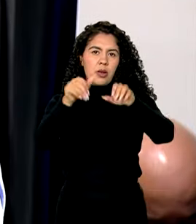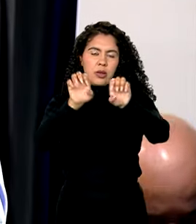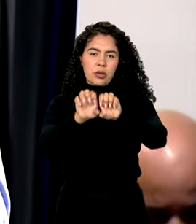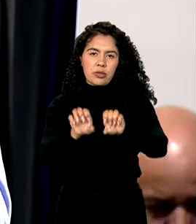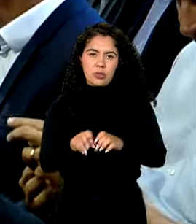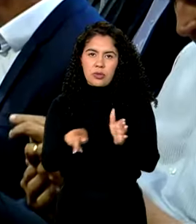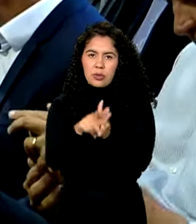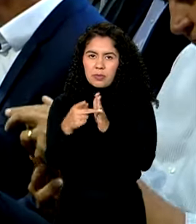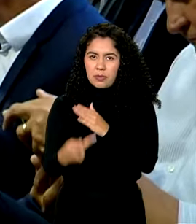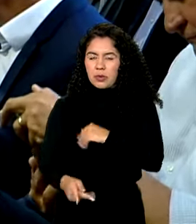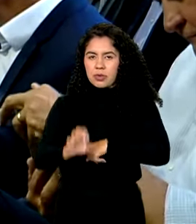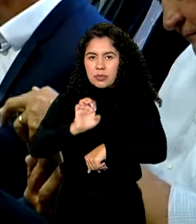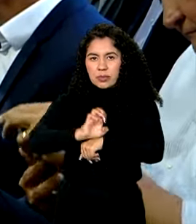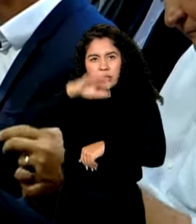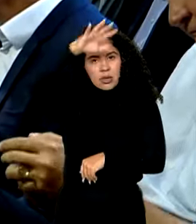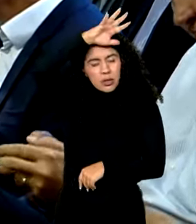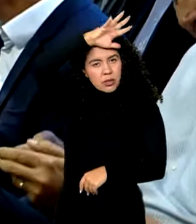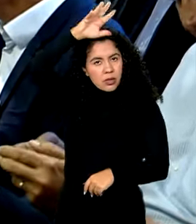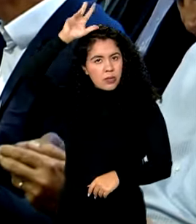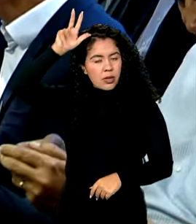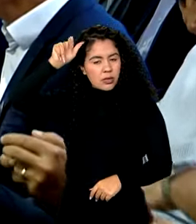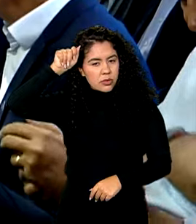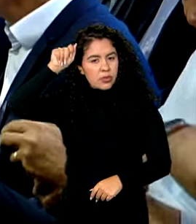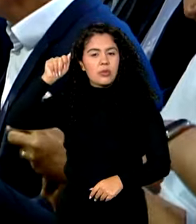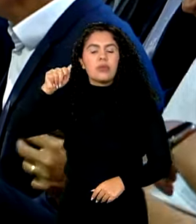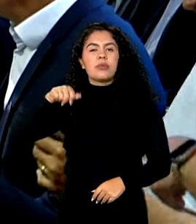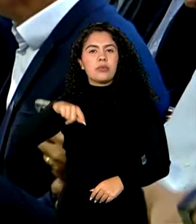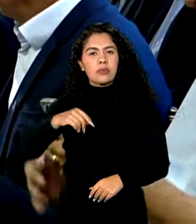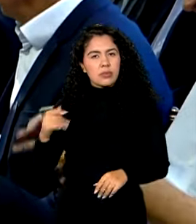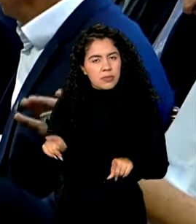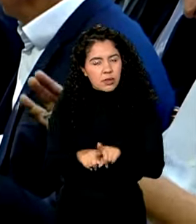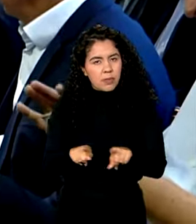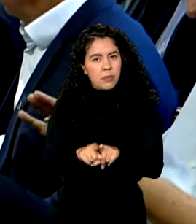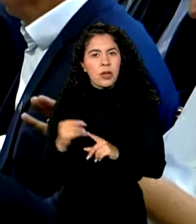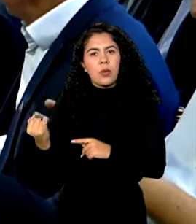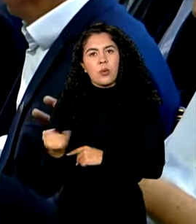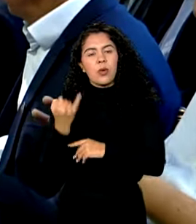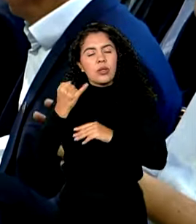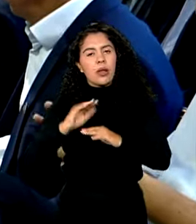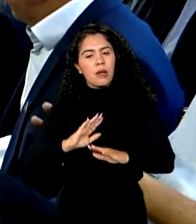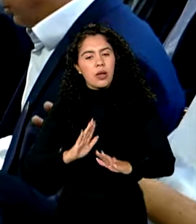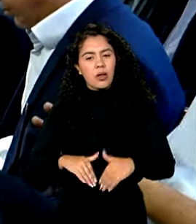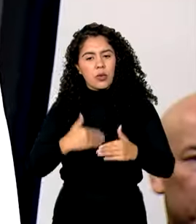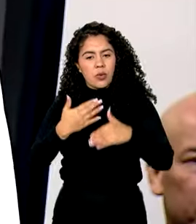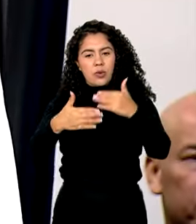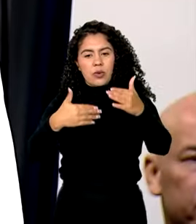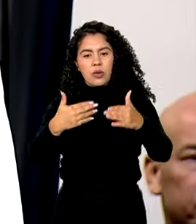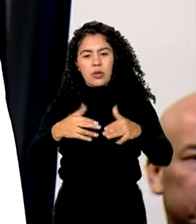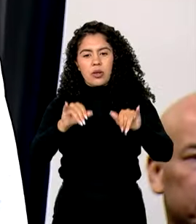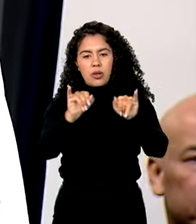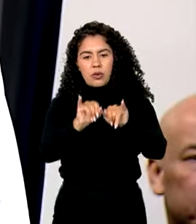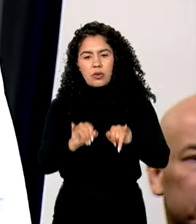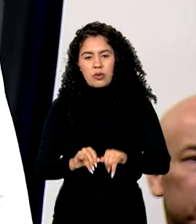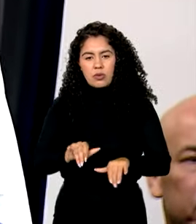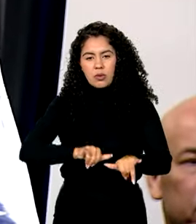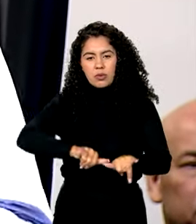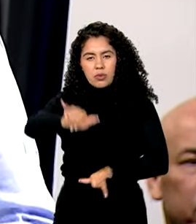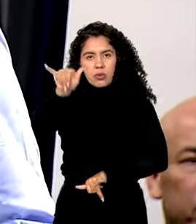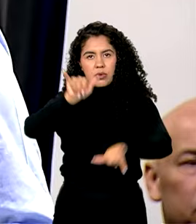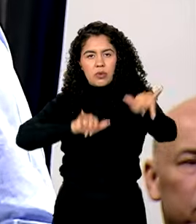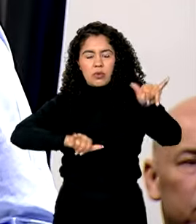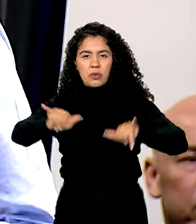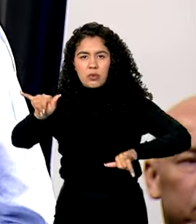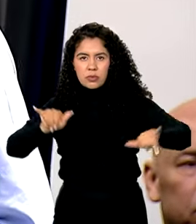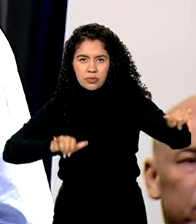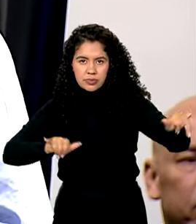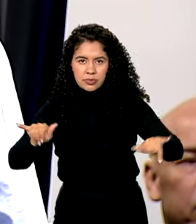Esses aeroportos serão fundamentais para o desenvolvimento da infraestrutura da aviação. E mais